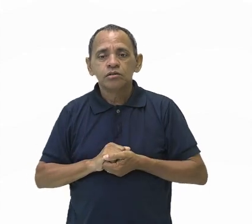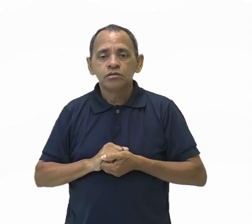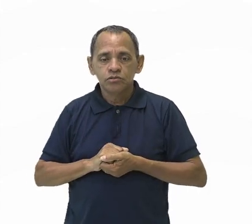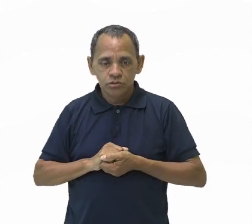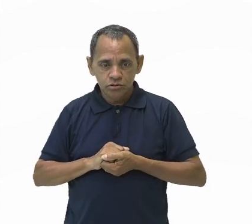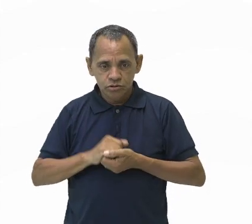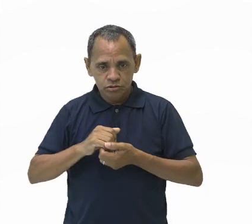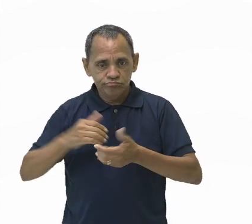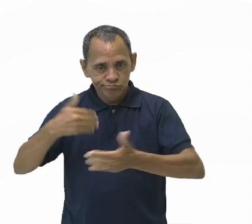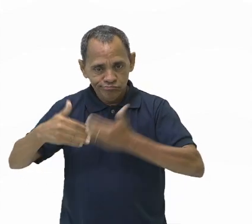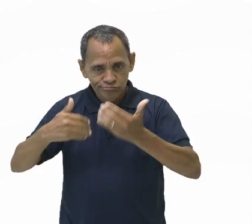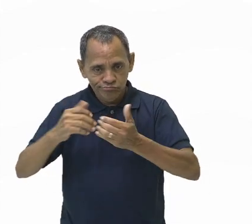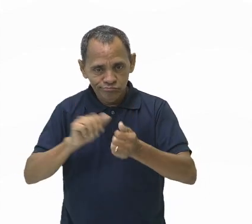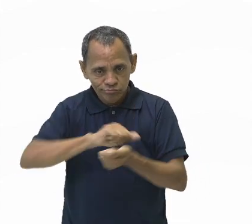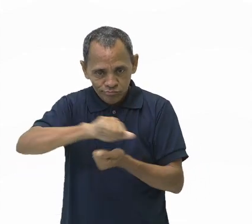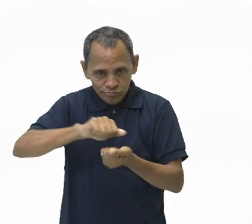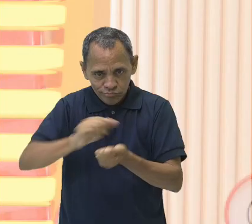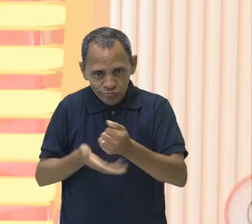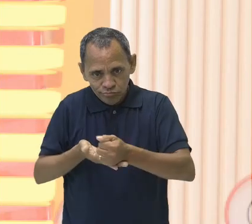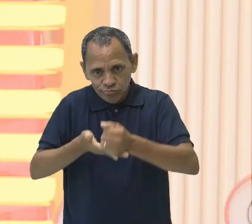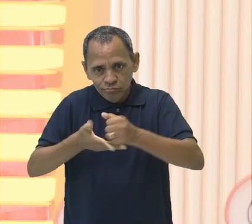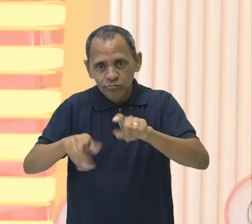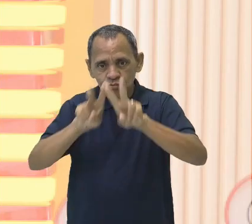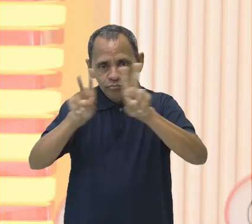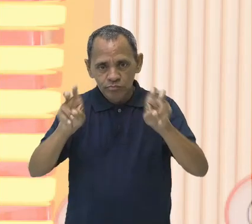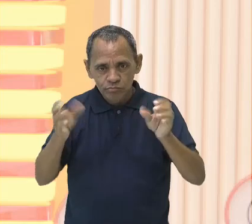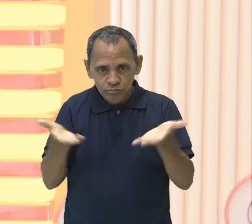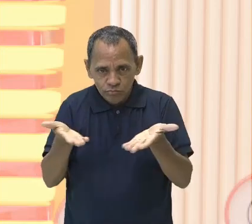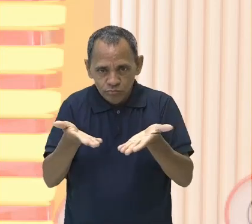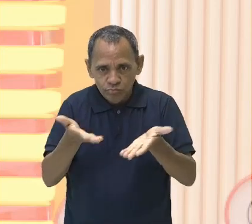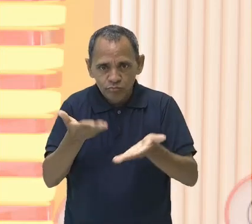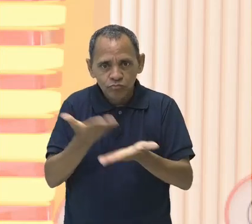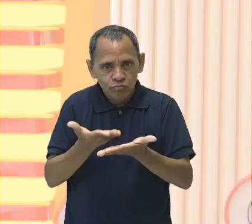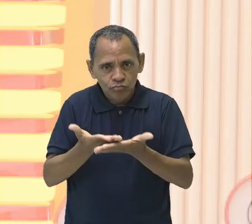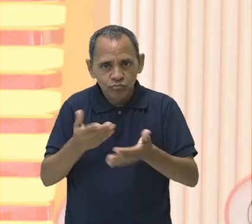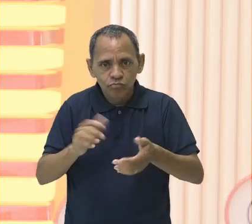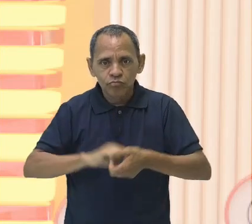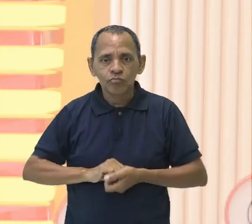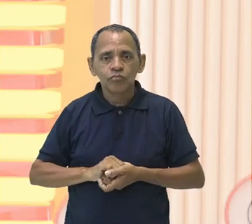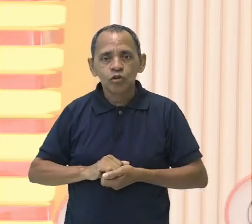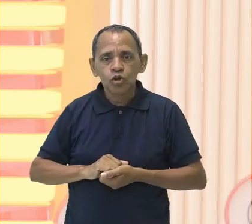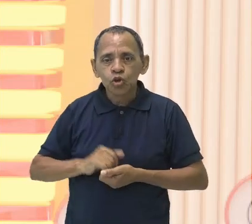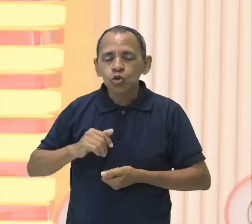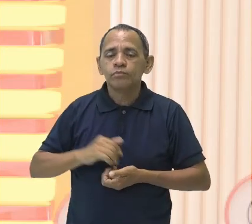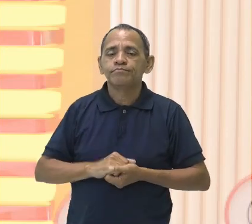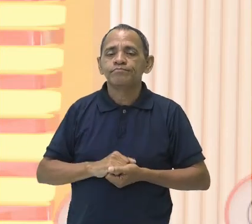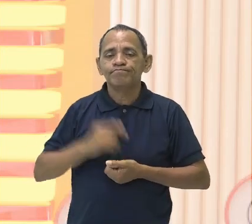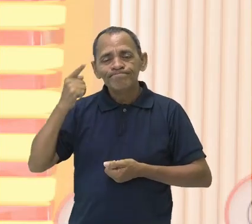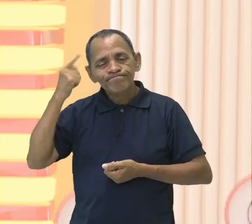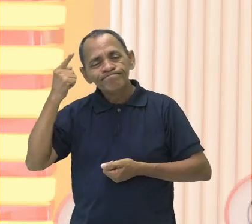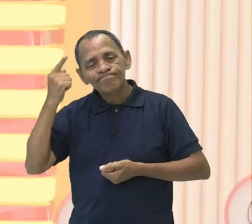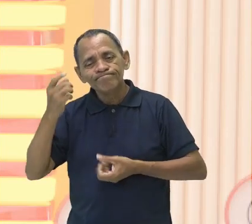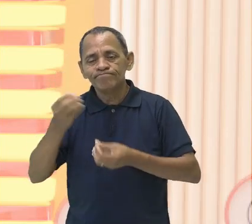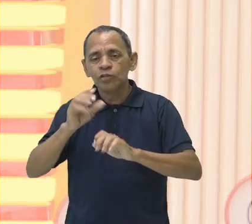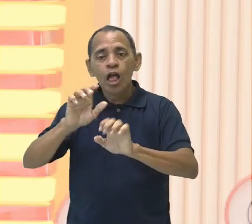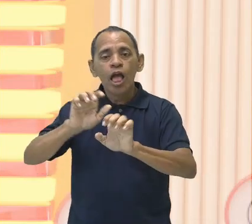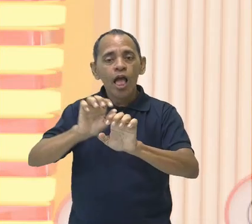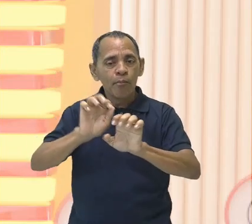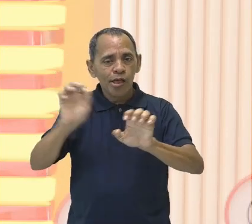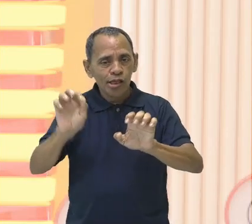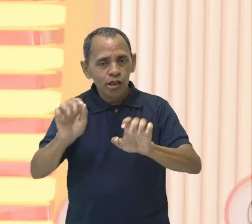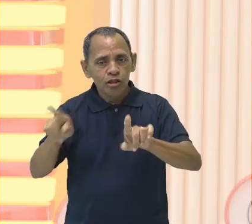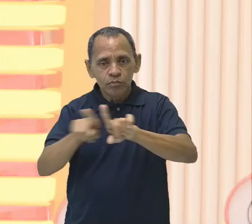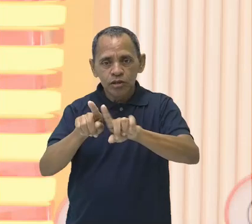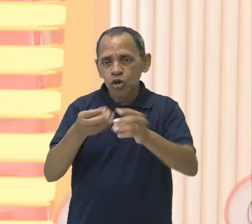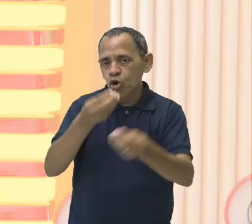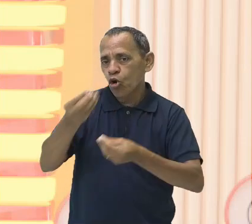desenvolvimento sustentável. Pessoal, o assunto dessa aula é sobre noções de empreendedorismo. Vamos entender como é que funciona a questão